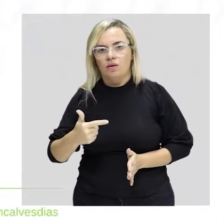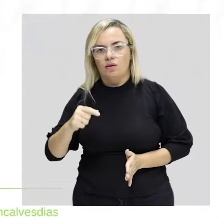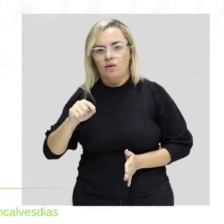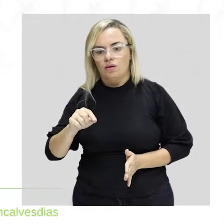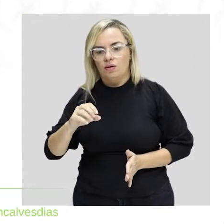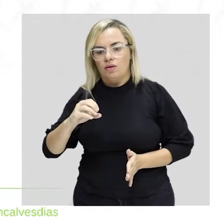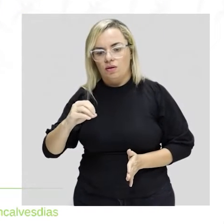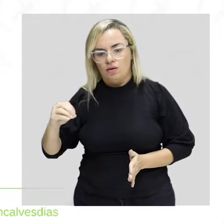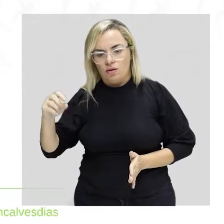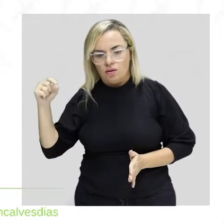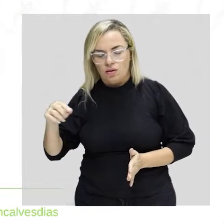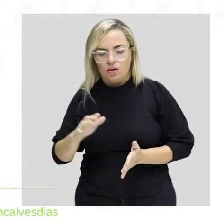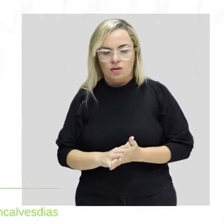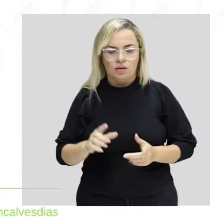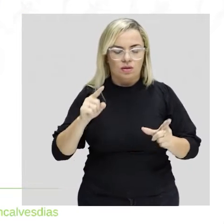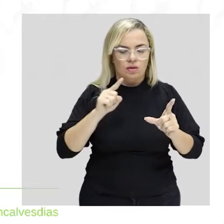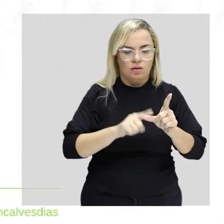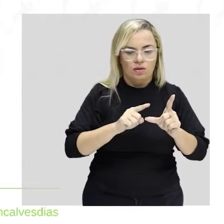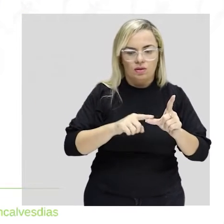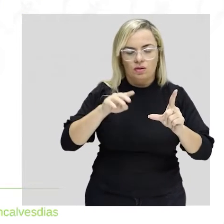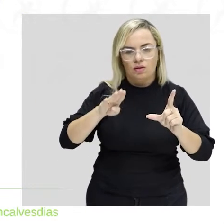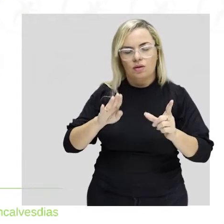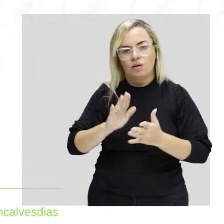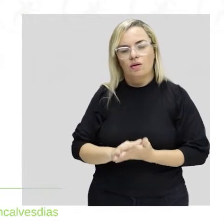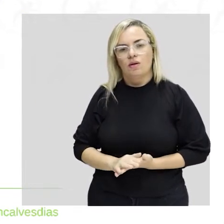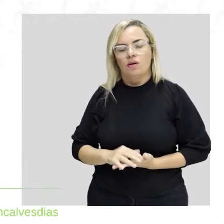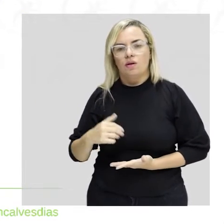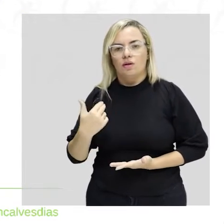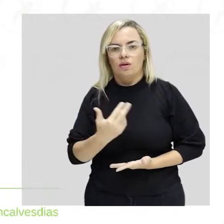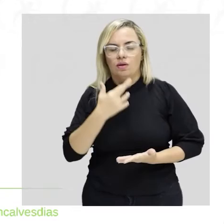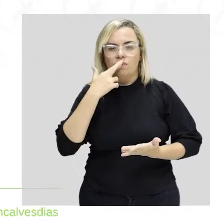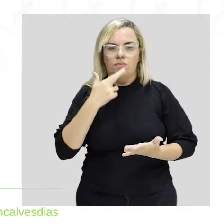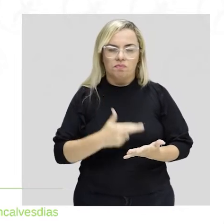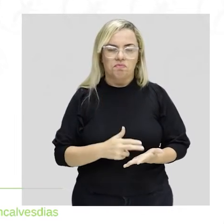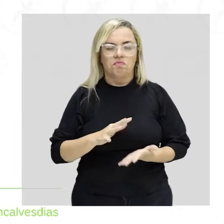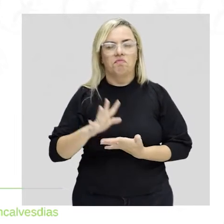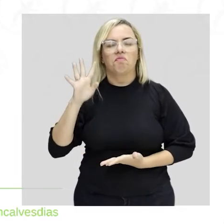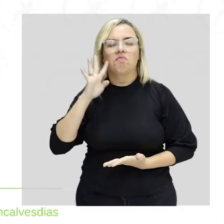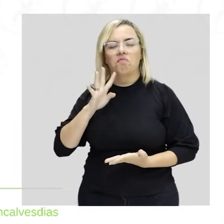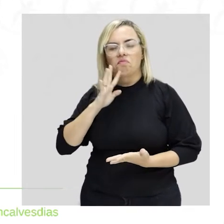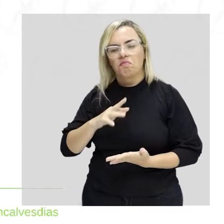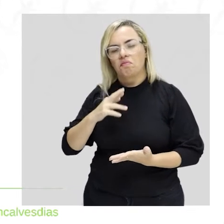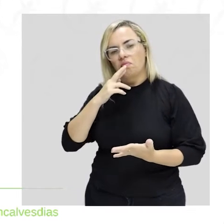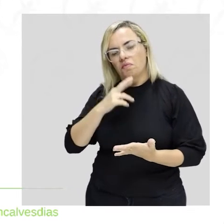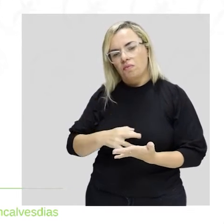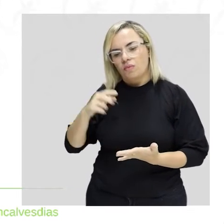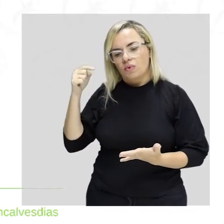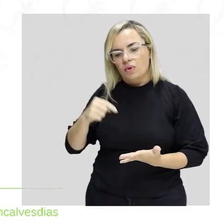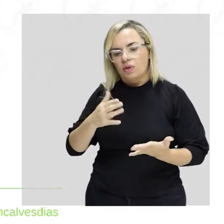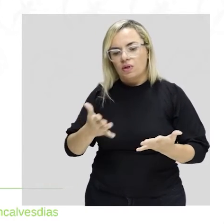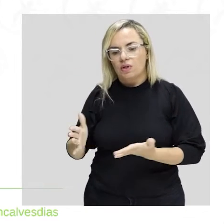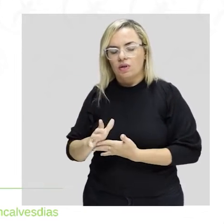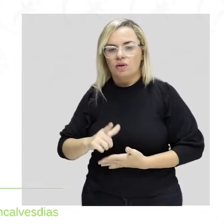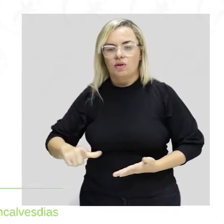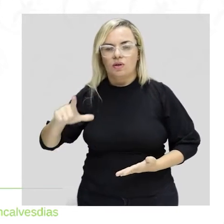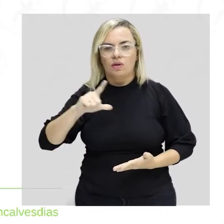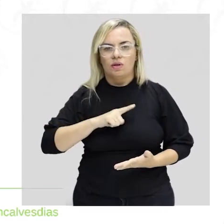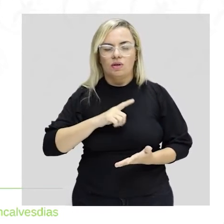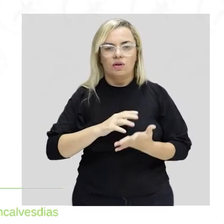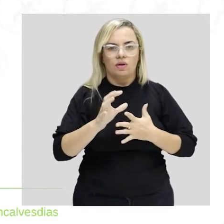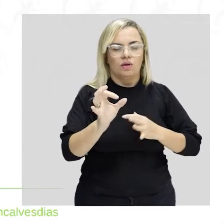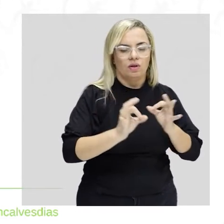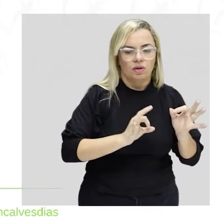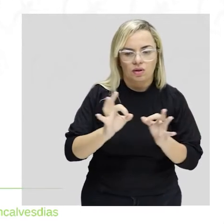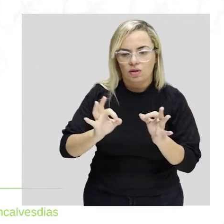isso está onde? Lá na letra B, que é o nosso gabarito. Gente, que questão mais legal de responder? Quando a gente tem questões de